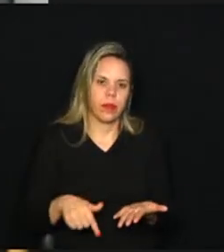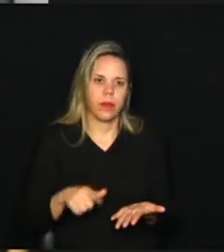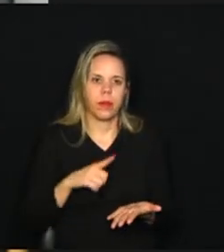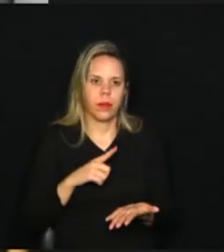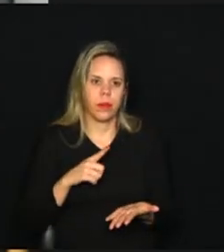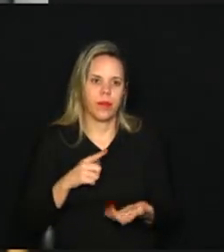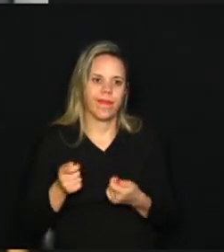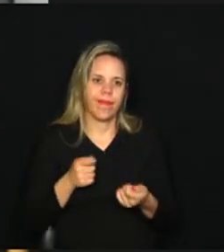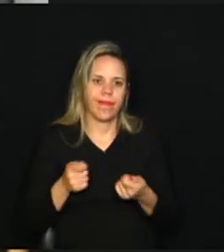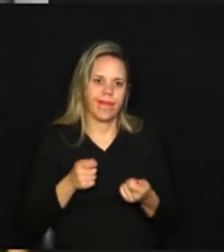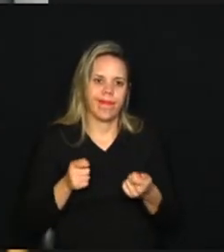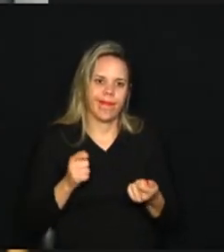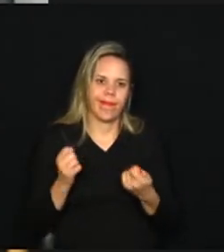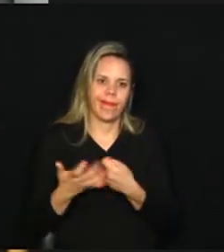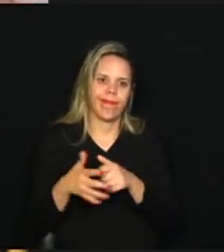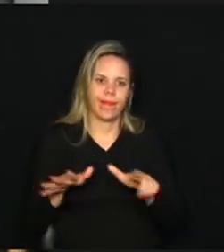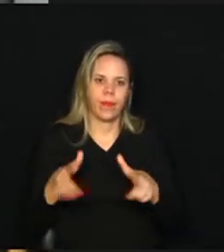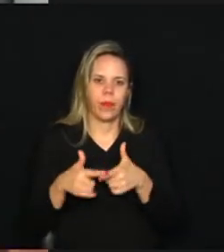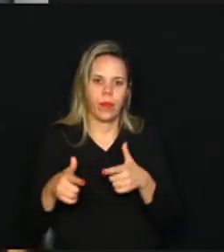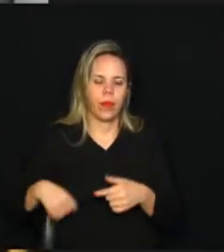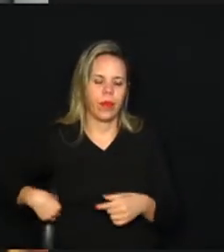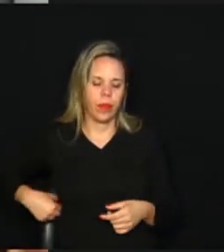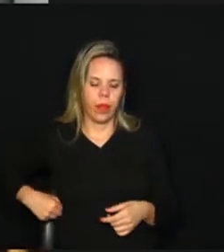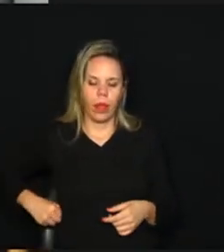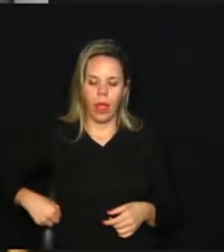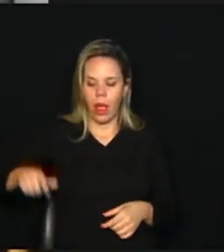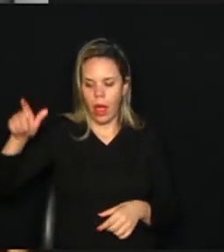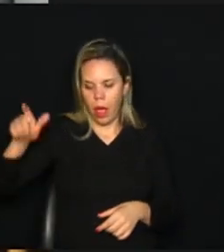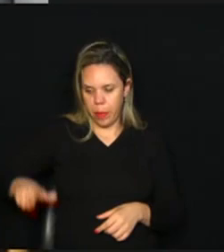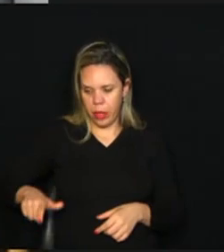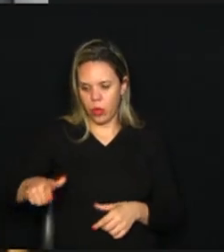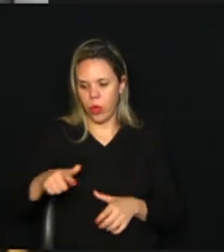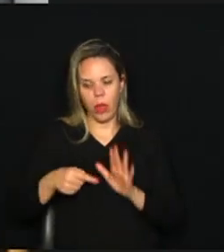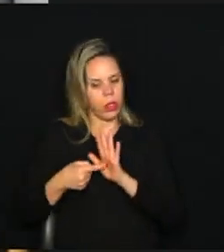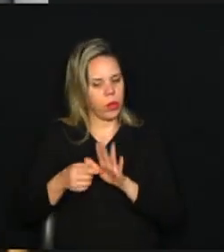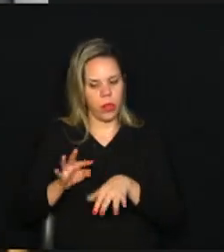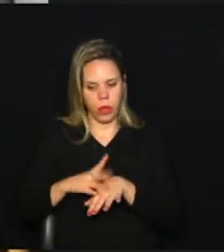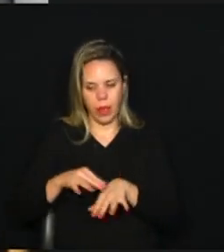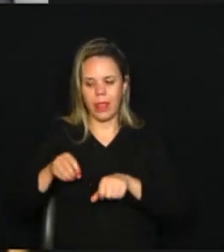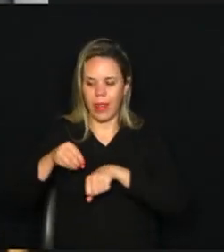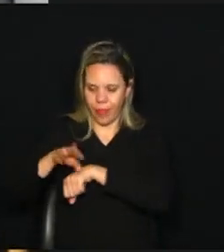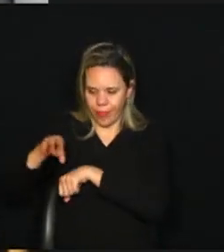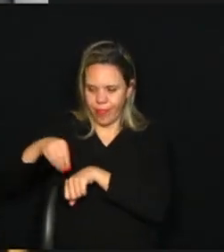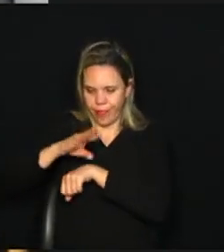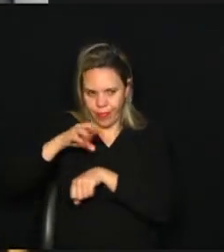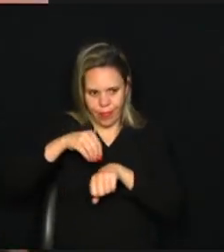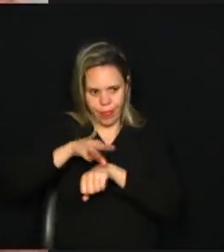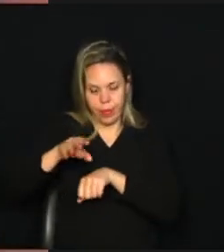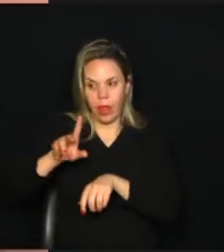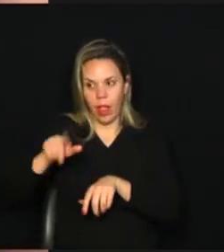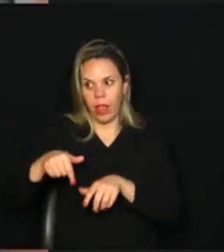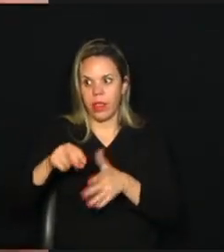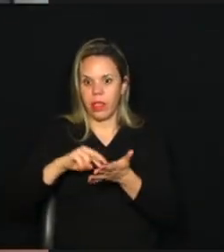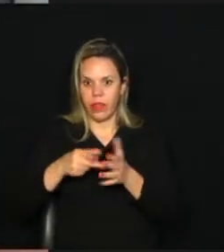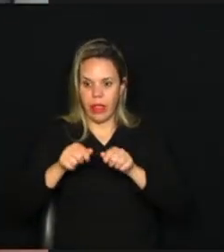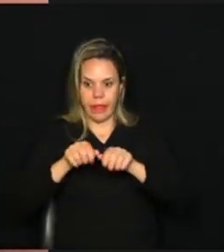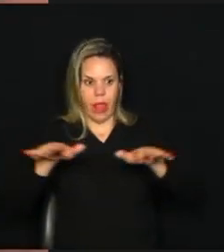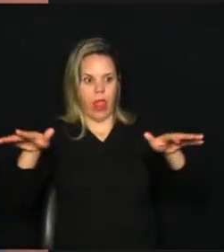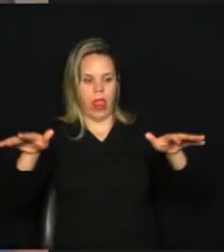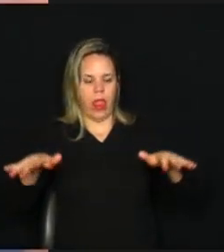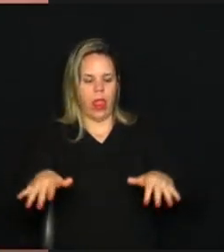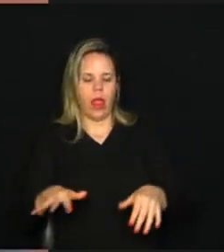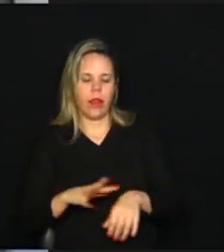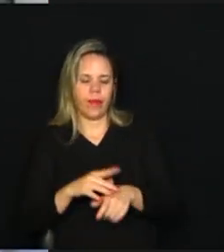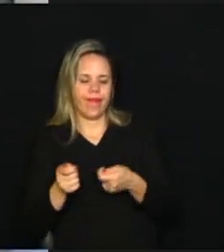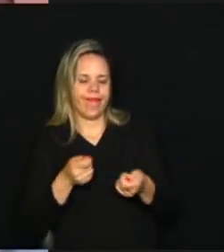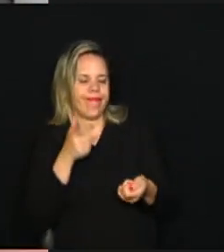lidando com uma pandemia. Porque o assintomático transmite, né? Senão, não seria uma pandemia, né? A gente conseguiria controlar, porque